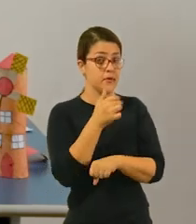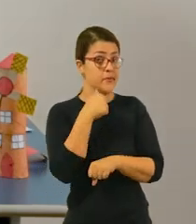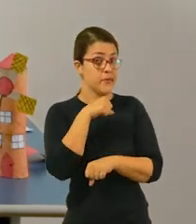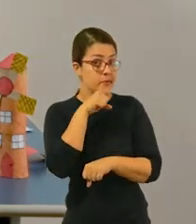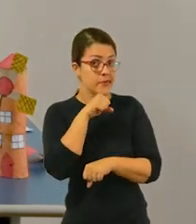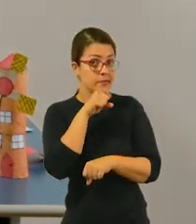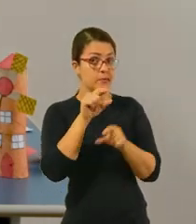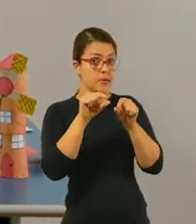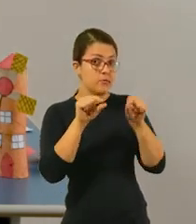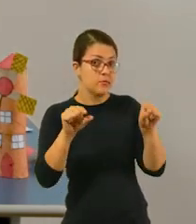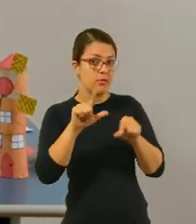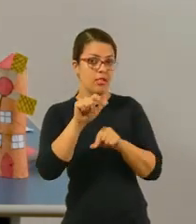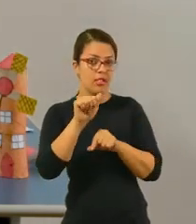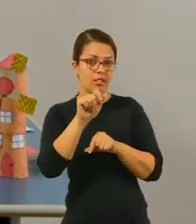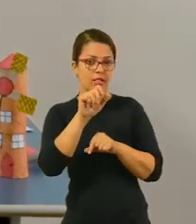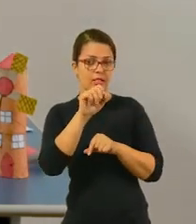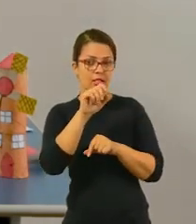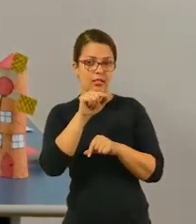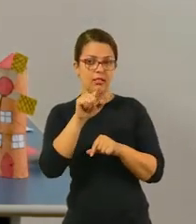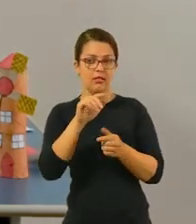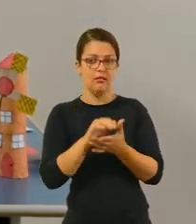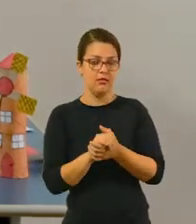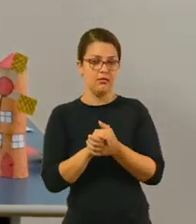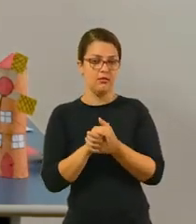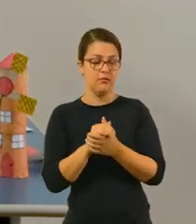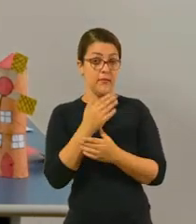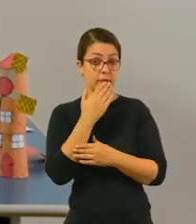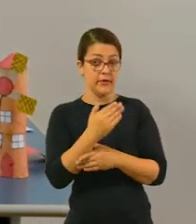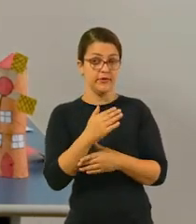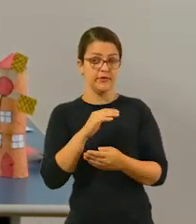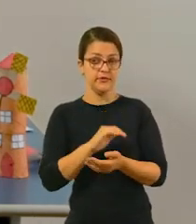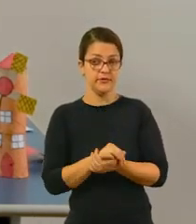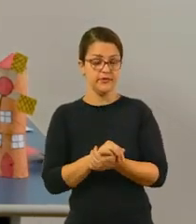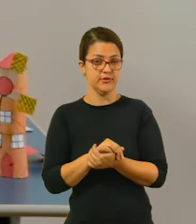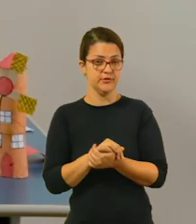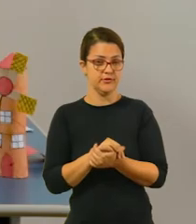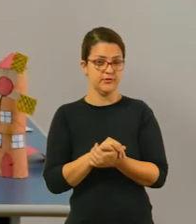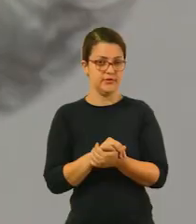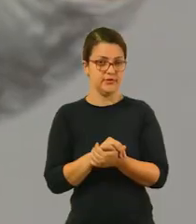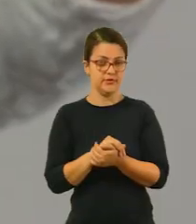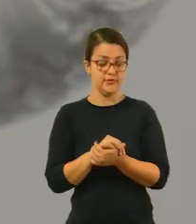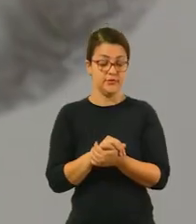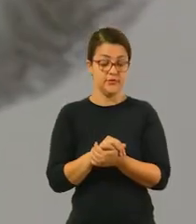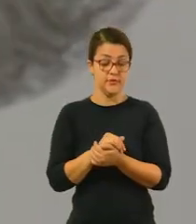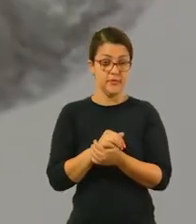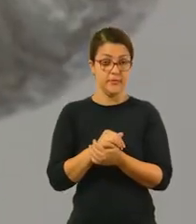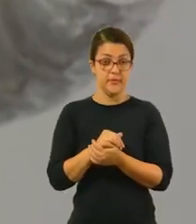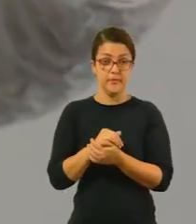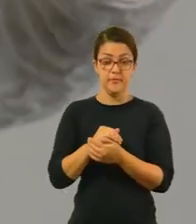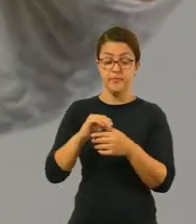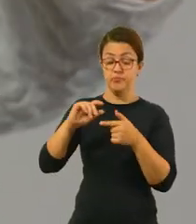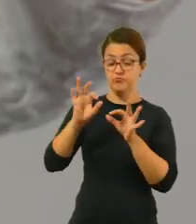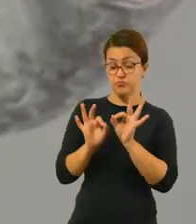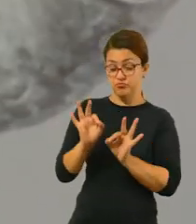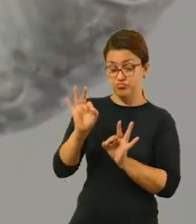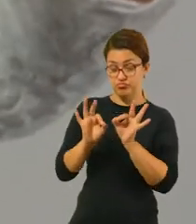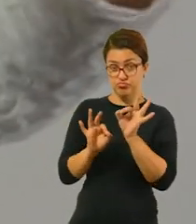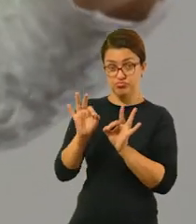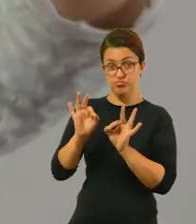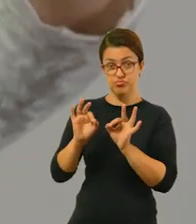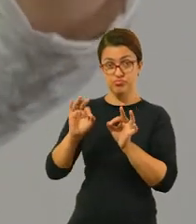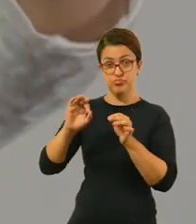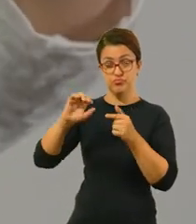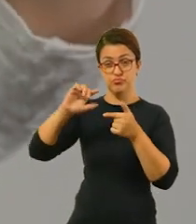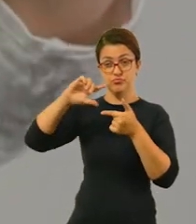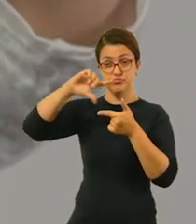terão um lindo olho de Deus que vocês podem pendurar no lugar que vocês